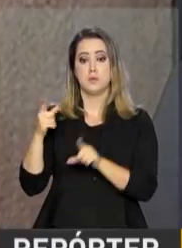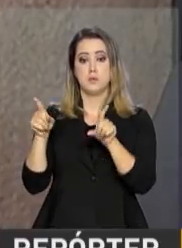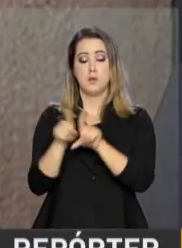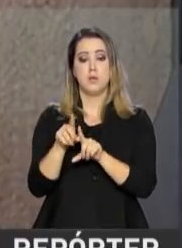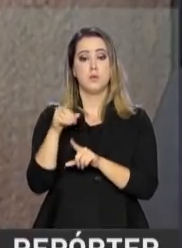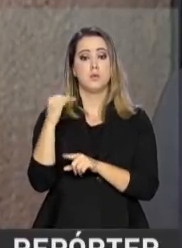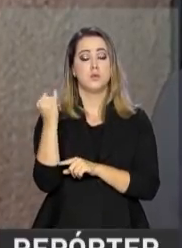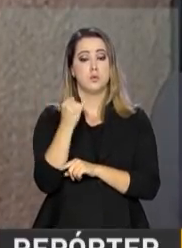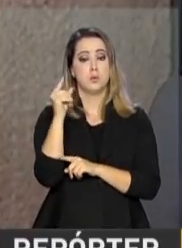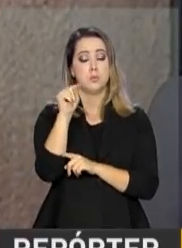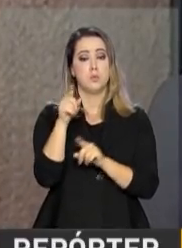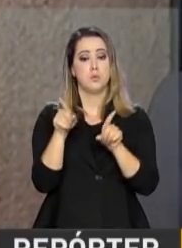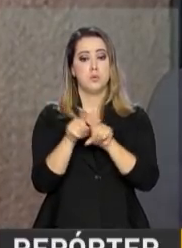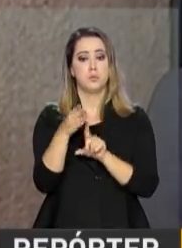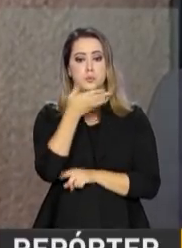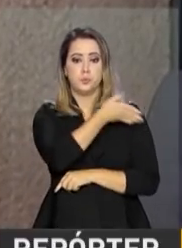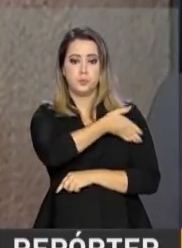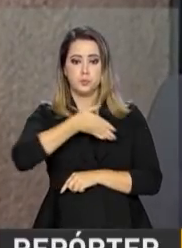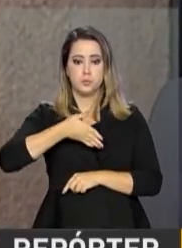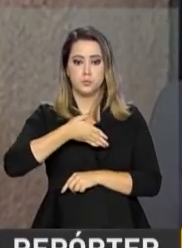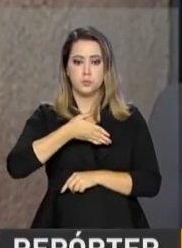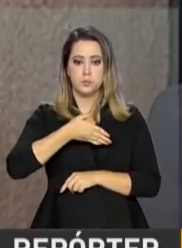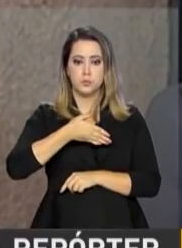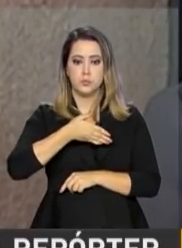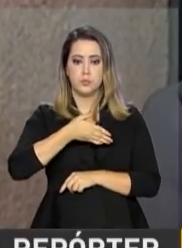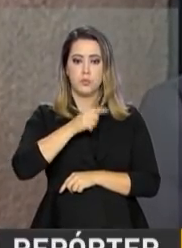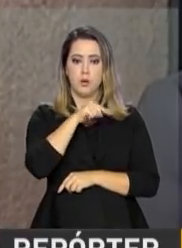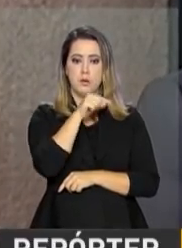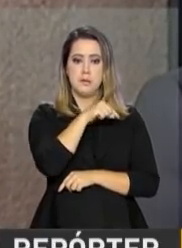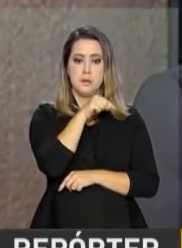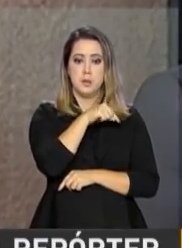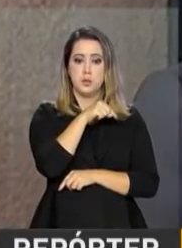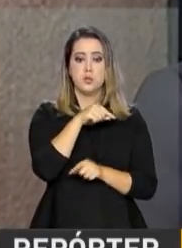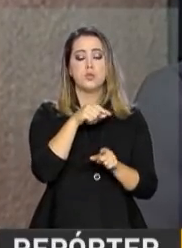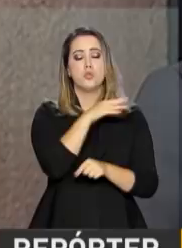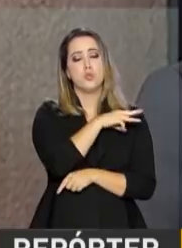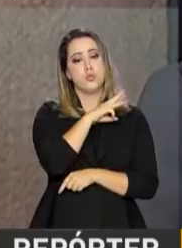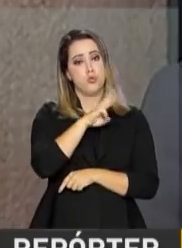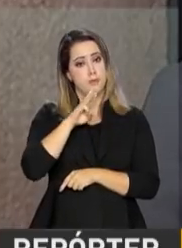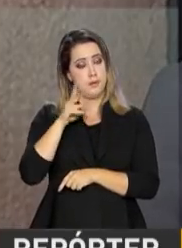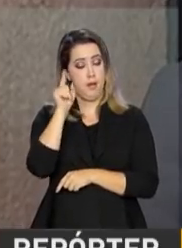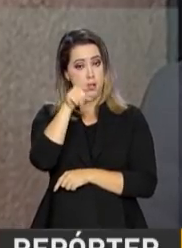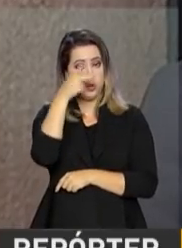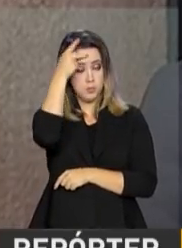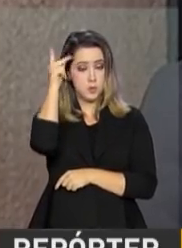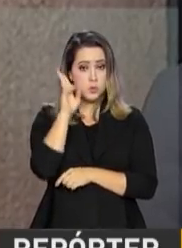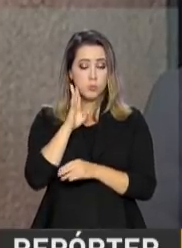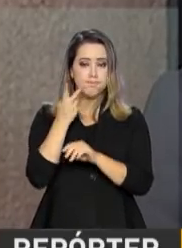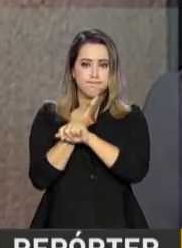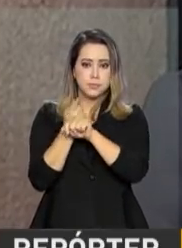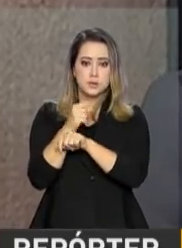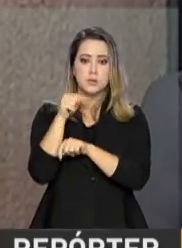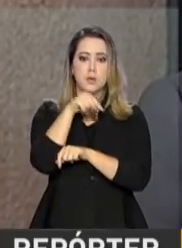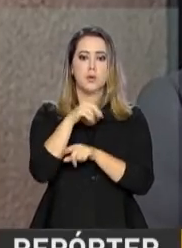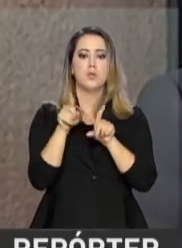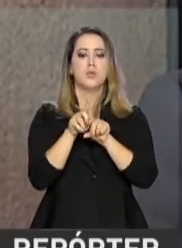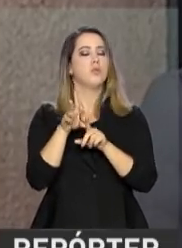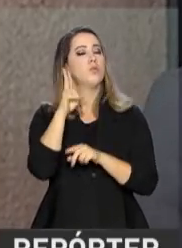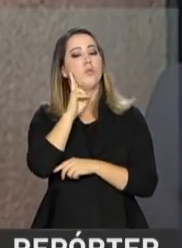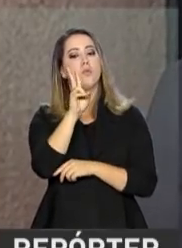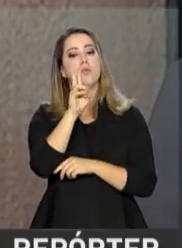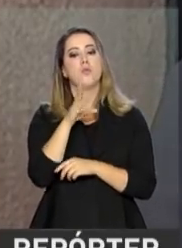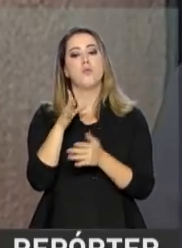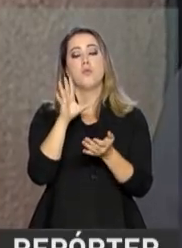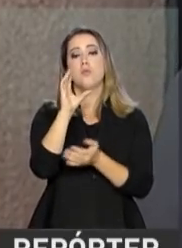www.caixa.gov.br barra cotas fez lá o beneficiário o cidadão pode consultar